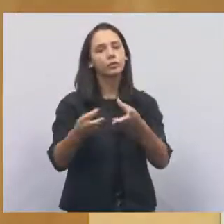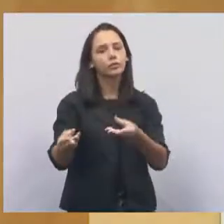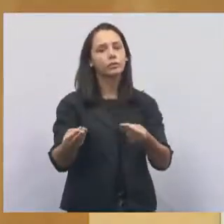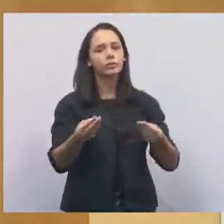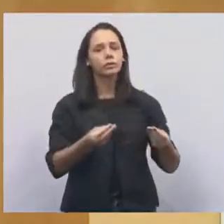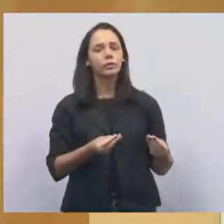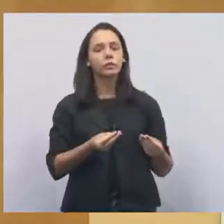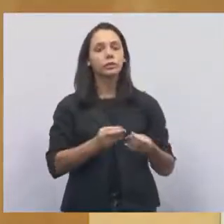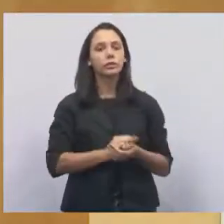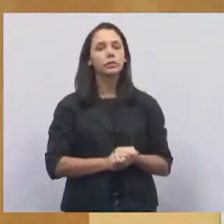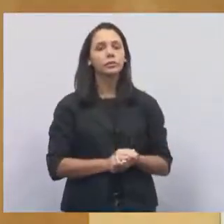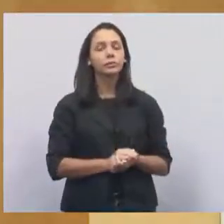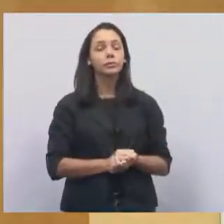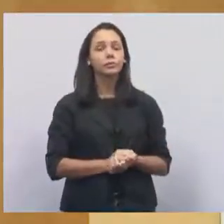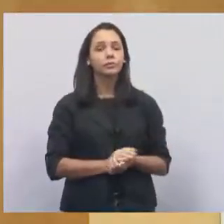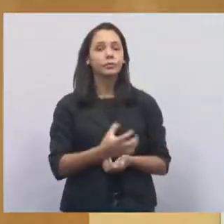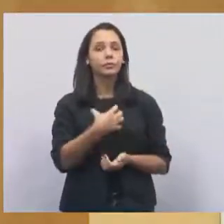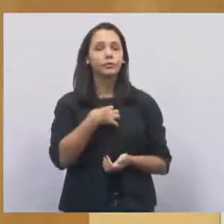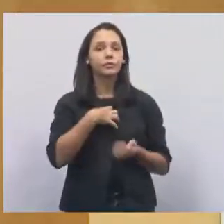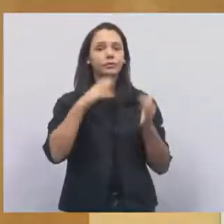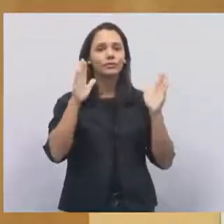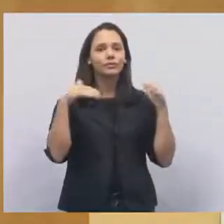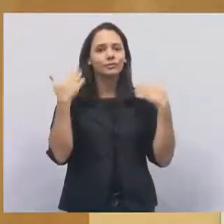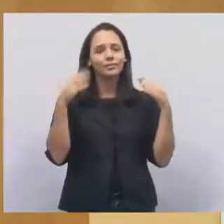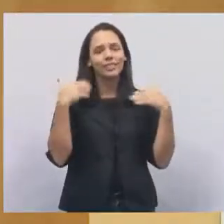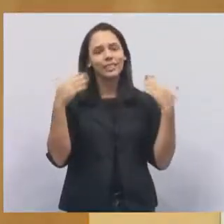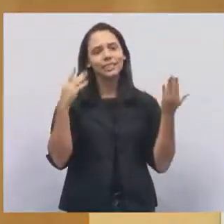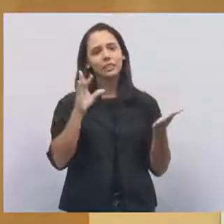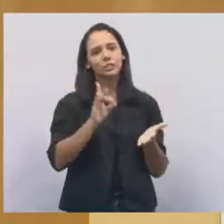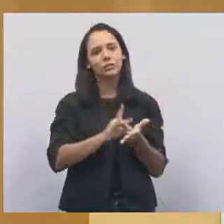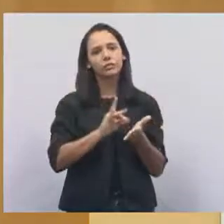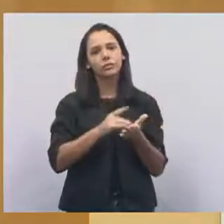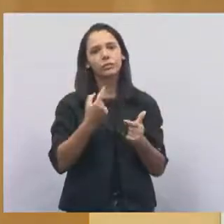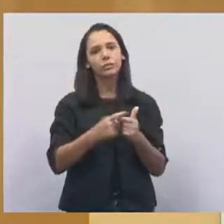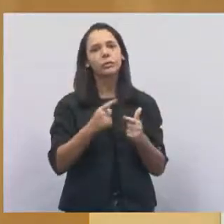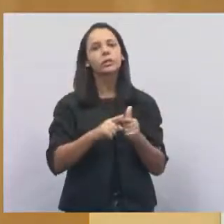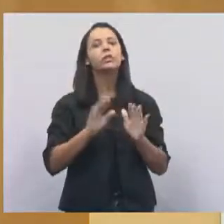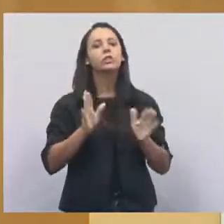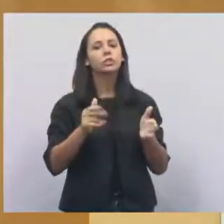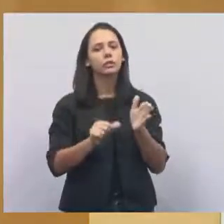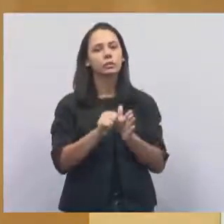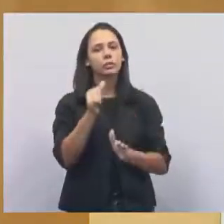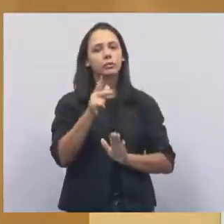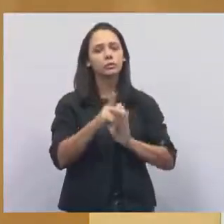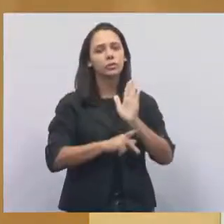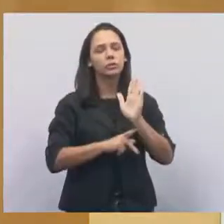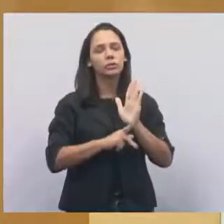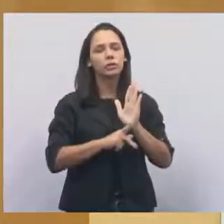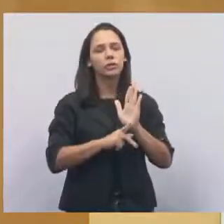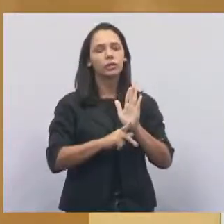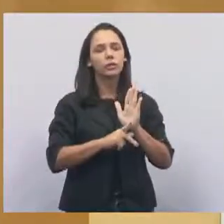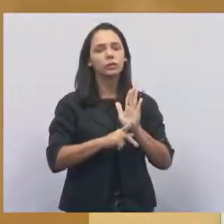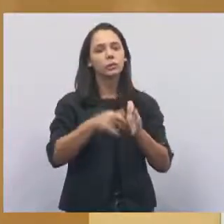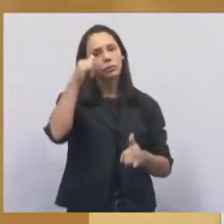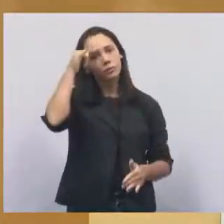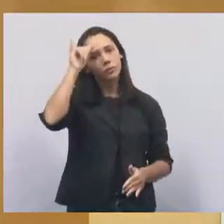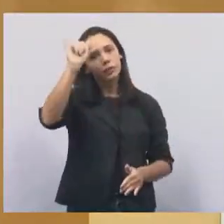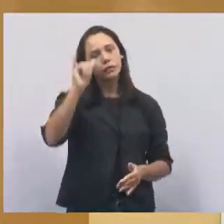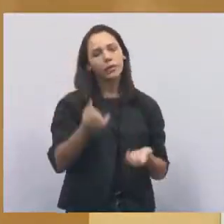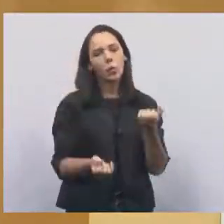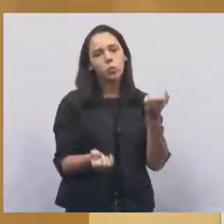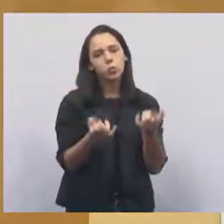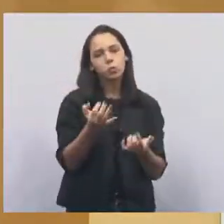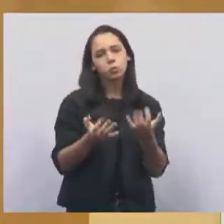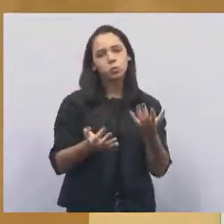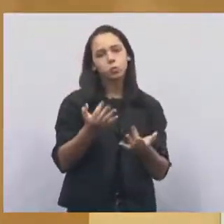e para mim é uma alegria imensa Porque nós já colocamos o primeiro projeto sobre o combate às queimadas né